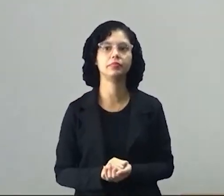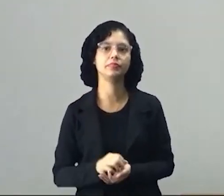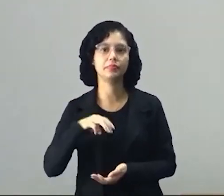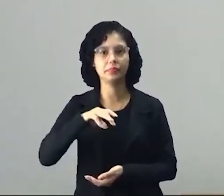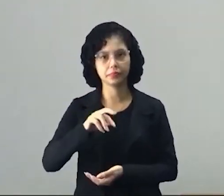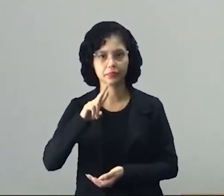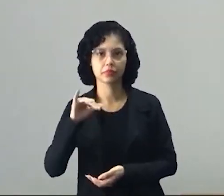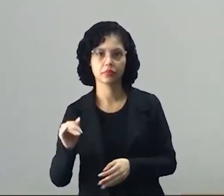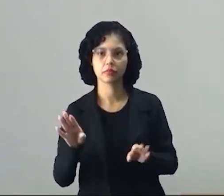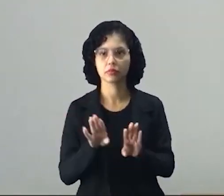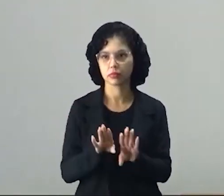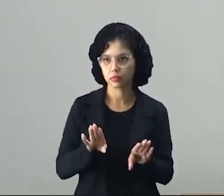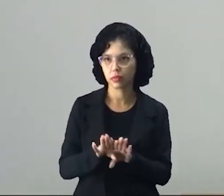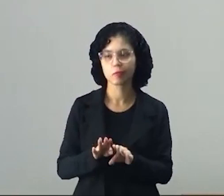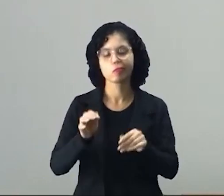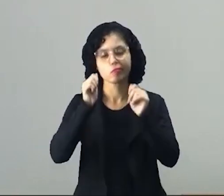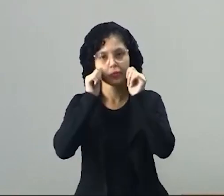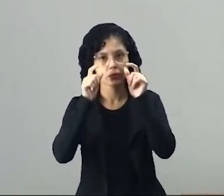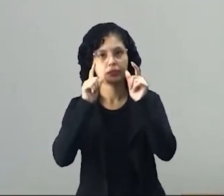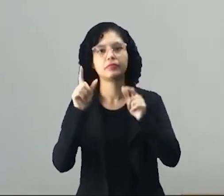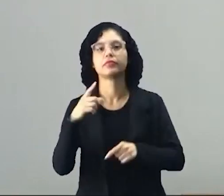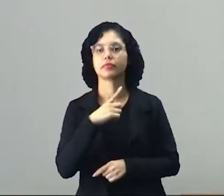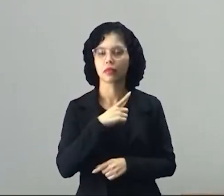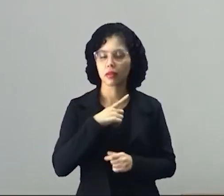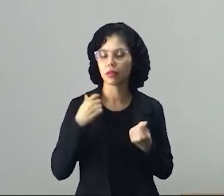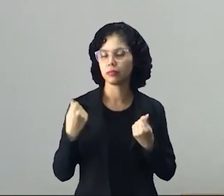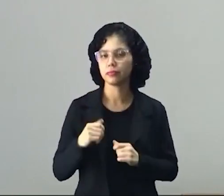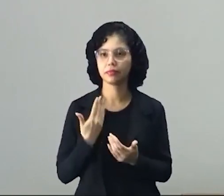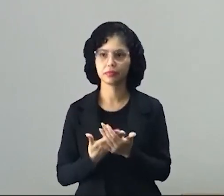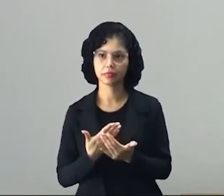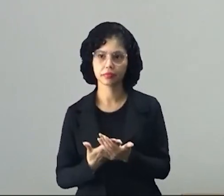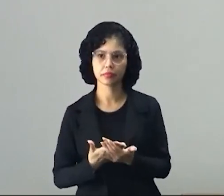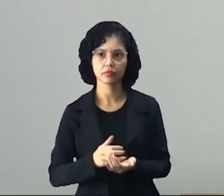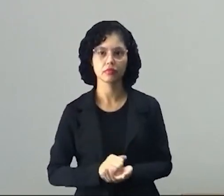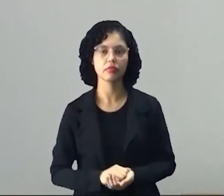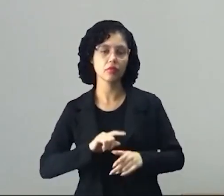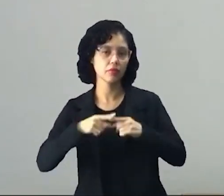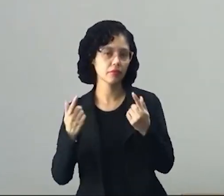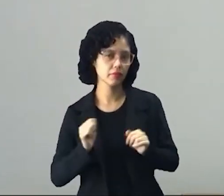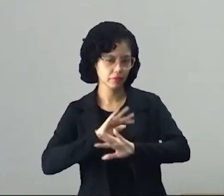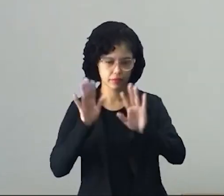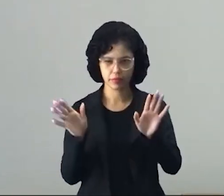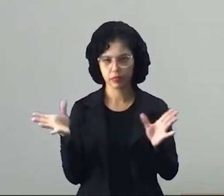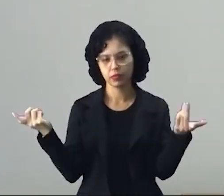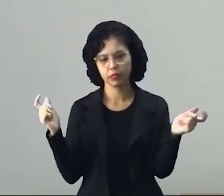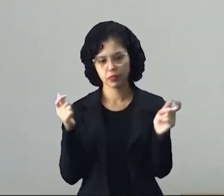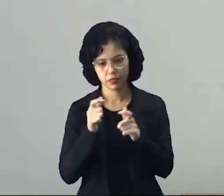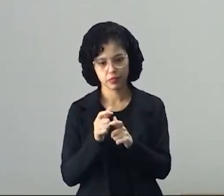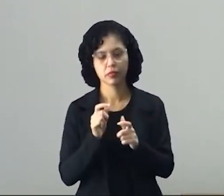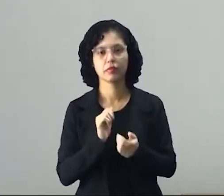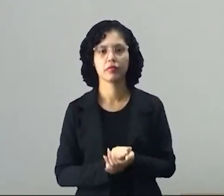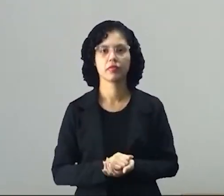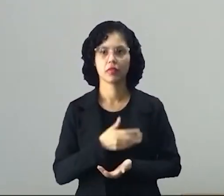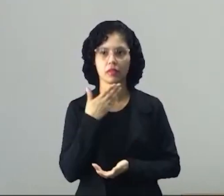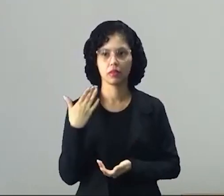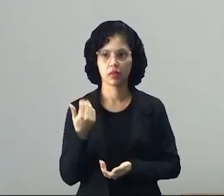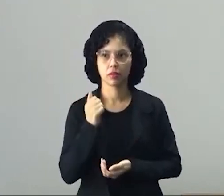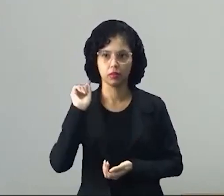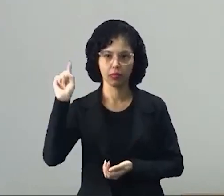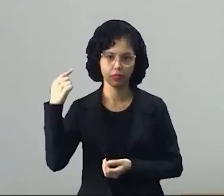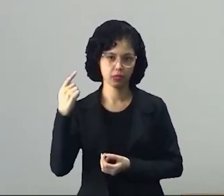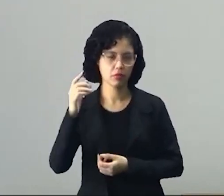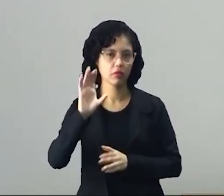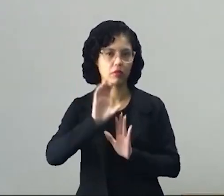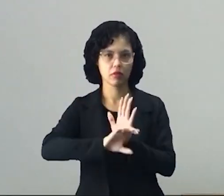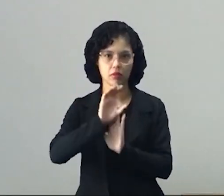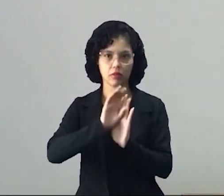e o protista, que merecem, né? Que devem ser estudados. Mas é lógico que como o nosso tempo é reduzido, a gente prioriza aqueles conteúdos